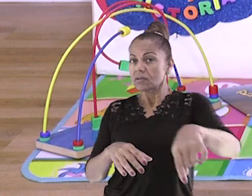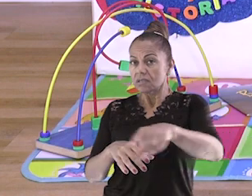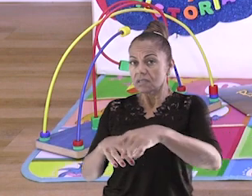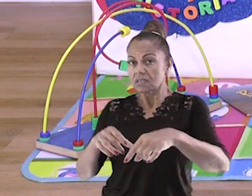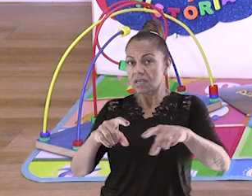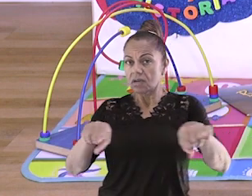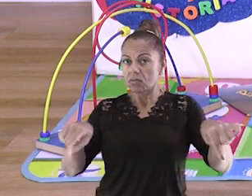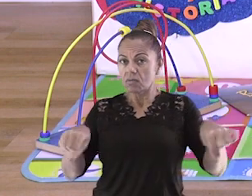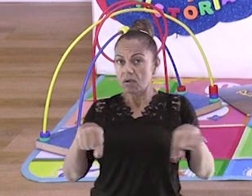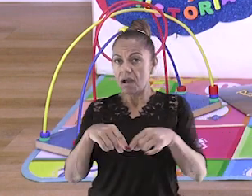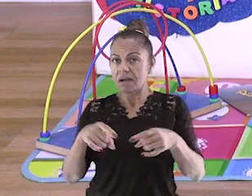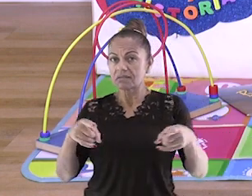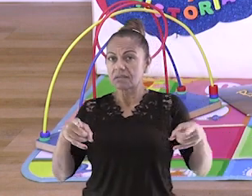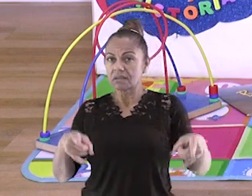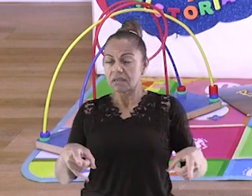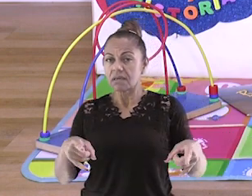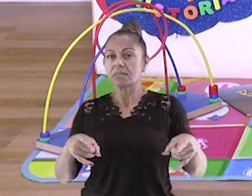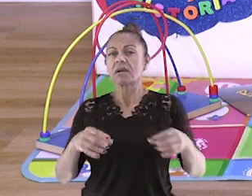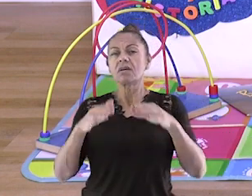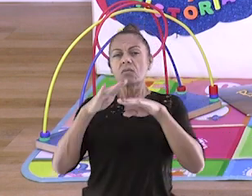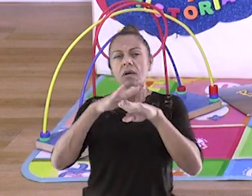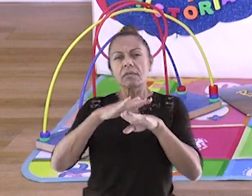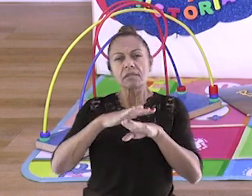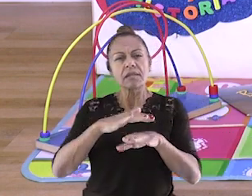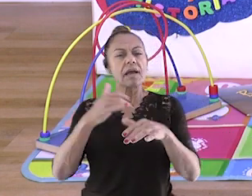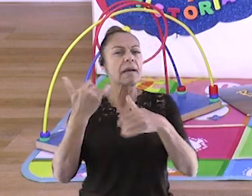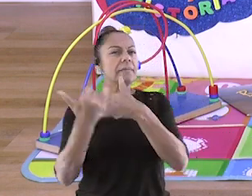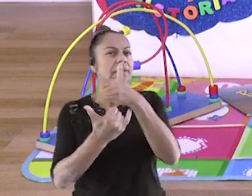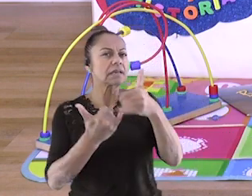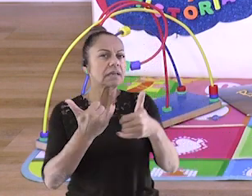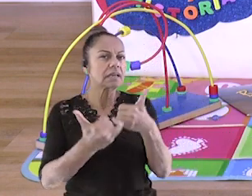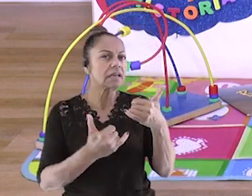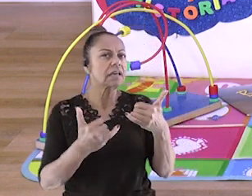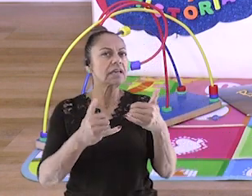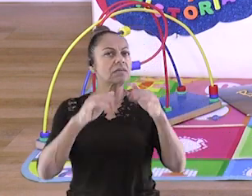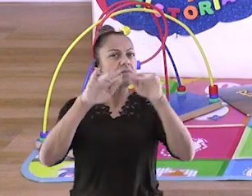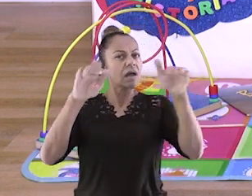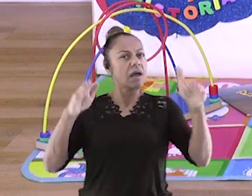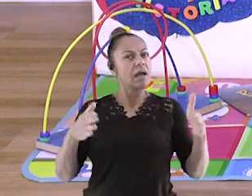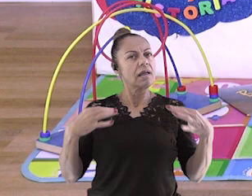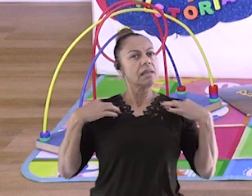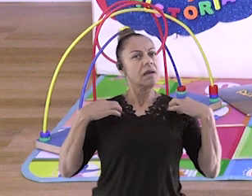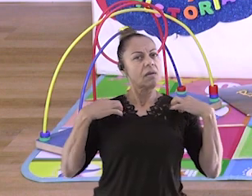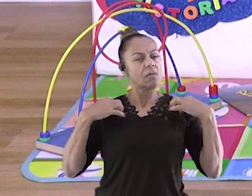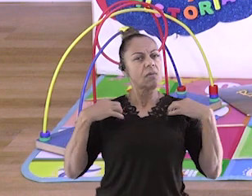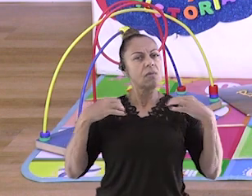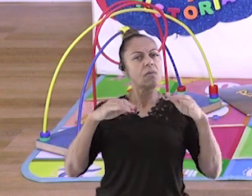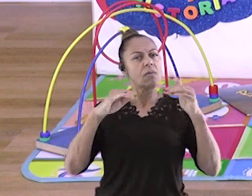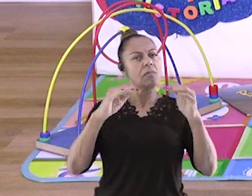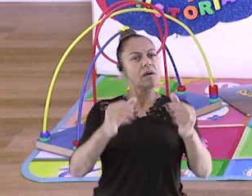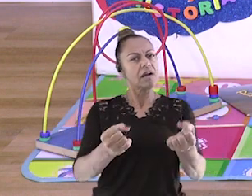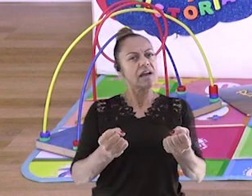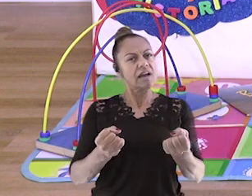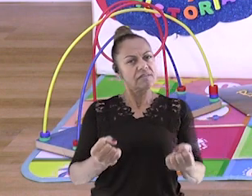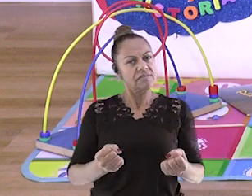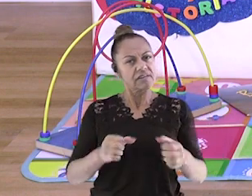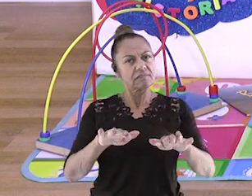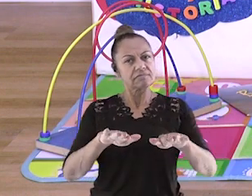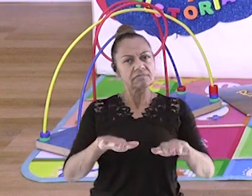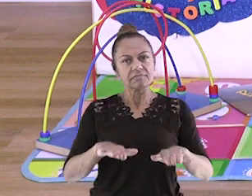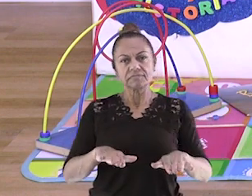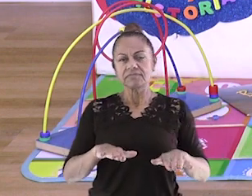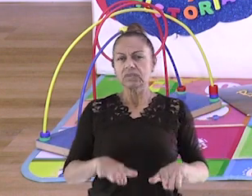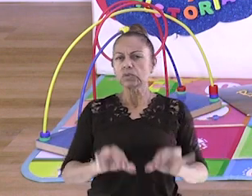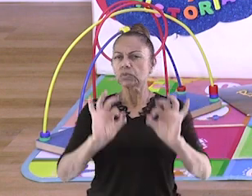sempre o quarto, os brinquedos, o guarda-roupa e evitar esse problema. Você deve fazer o mesmo,